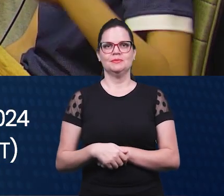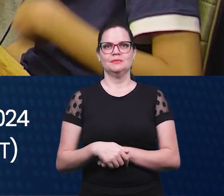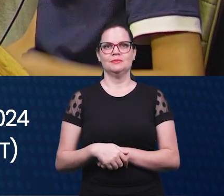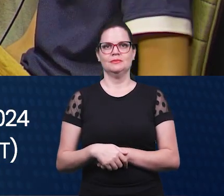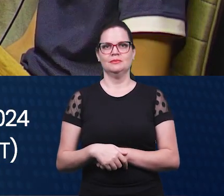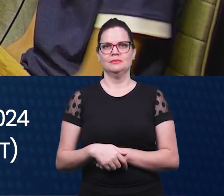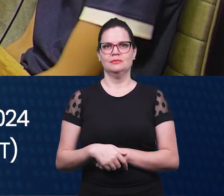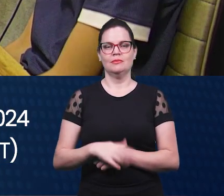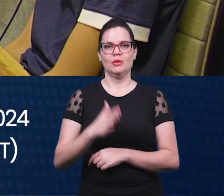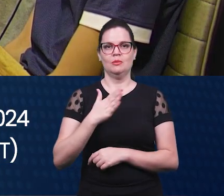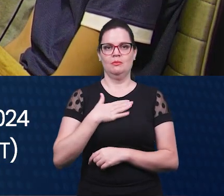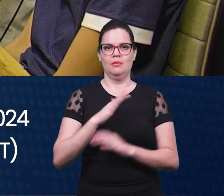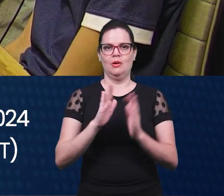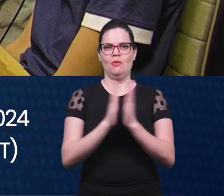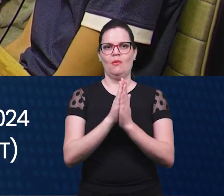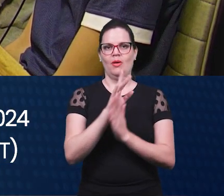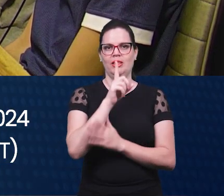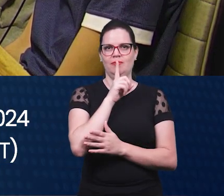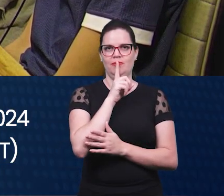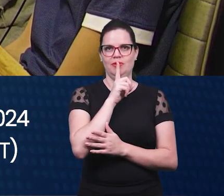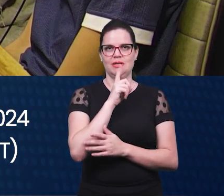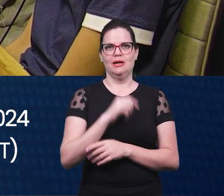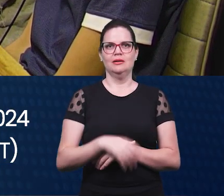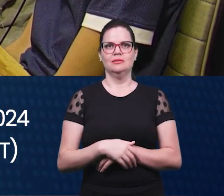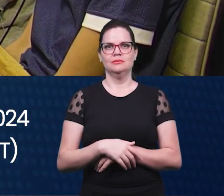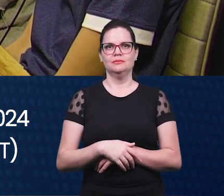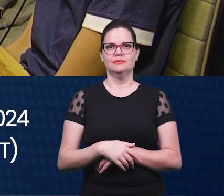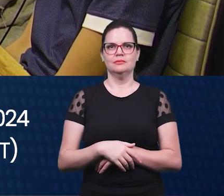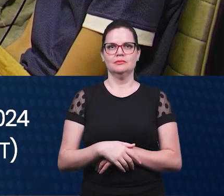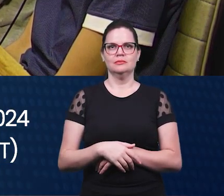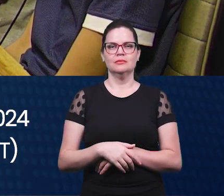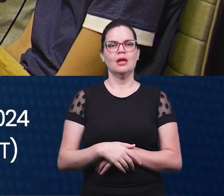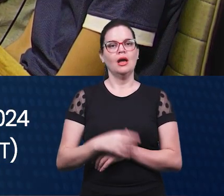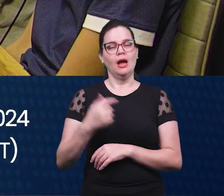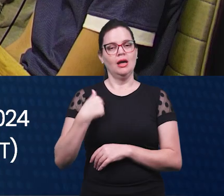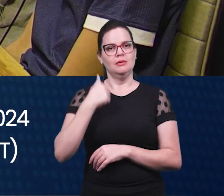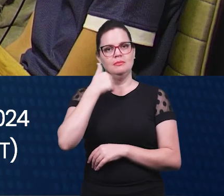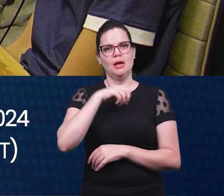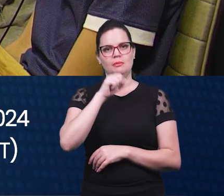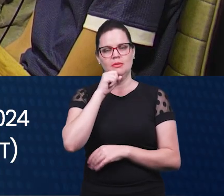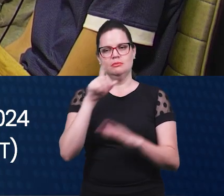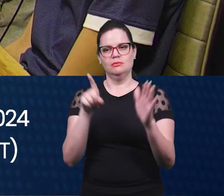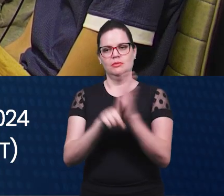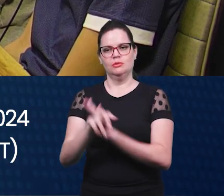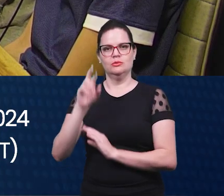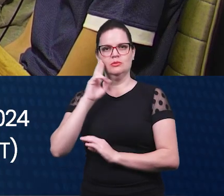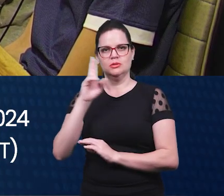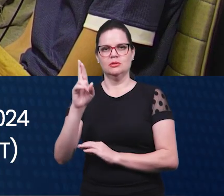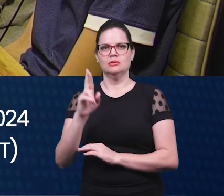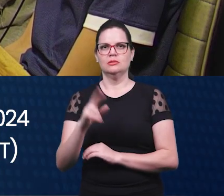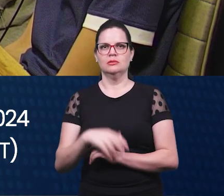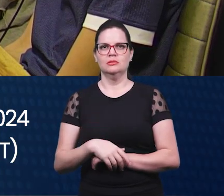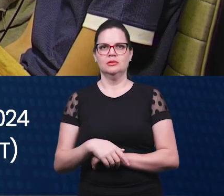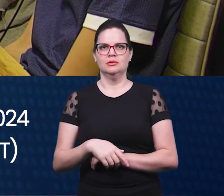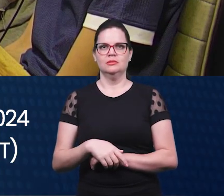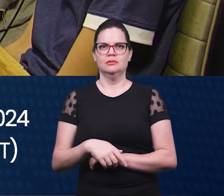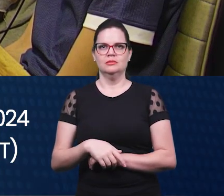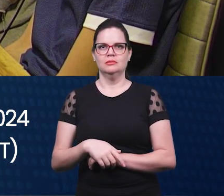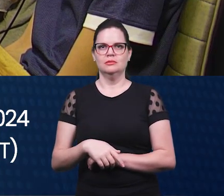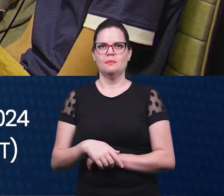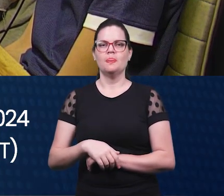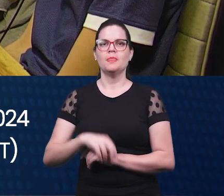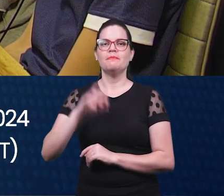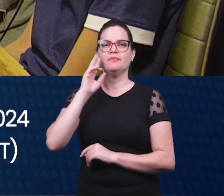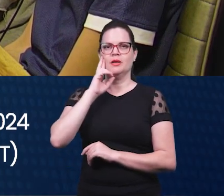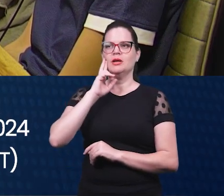tinham me chamado para o aniversário e minha avó falou para mim consultar a palavra, né? Eu consultei e Jesus falou